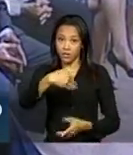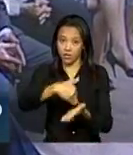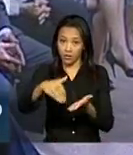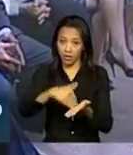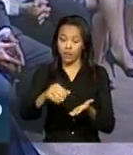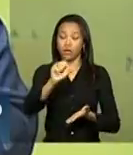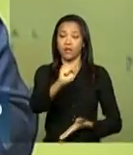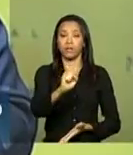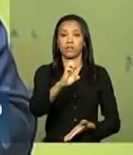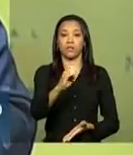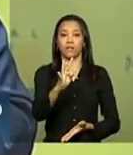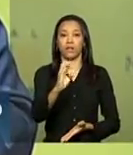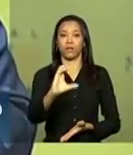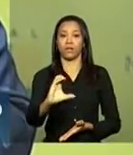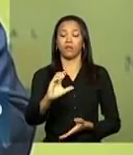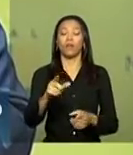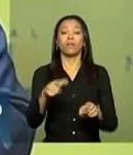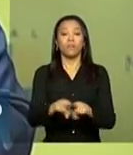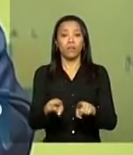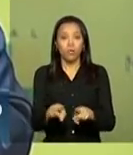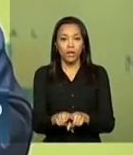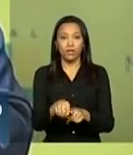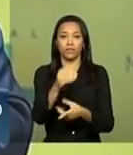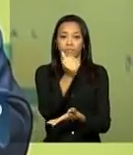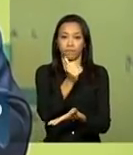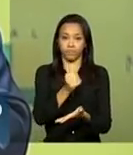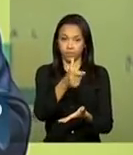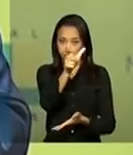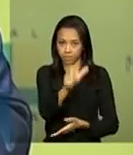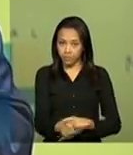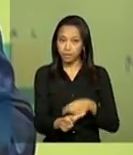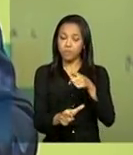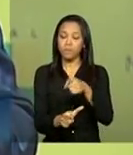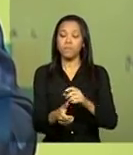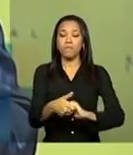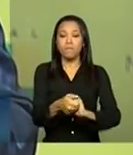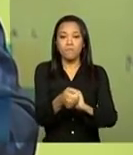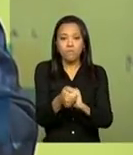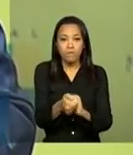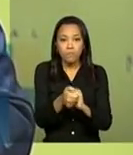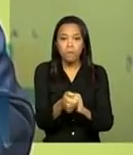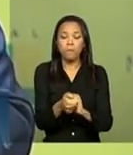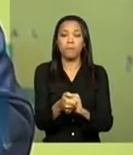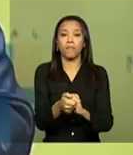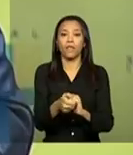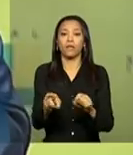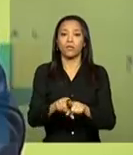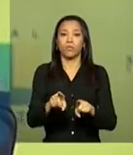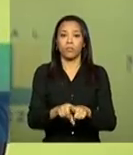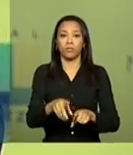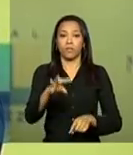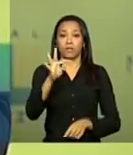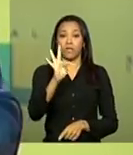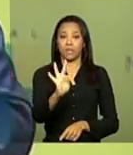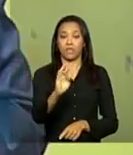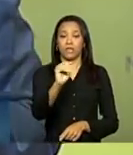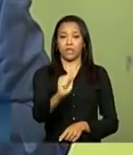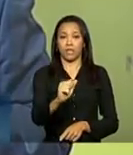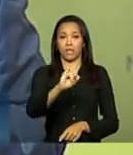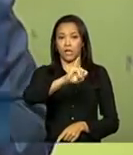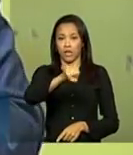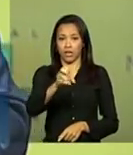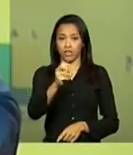também o presidente da EBSER, em exercício, Jane Michel, cumprimentar aqui o Targino, presidente da Andifes,